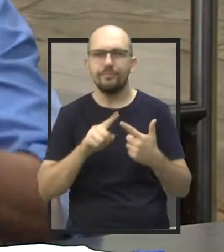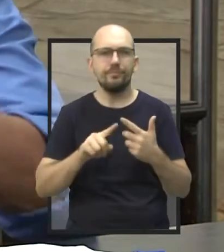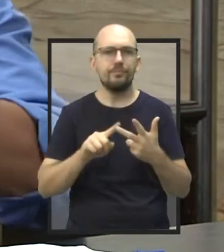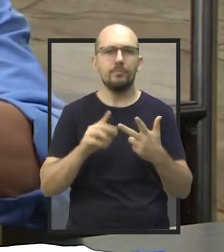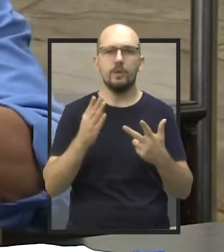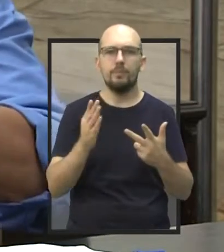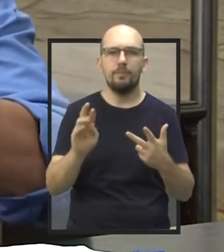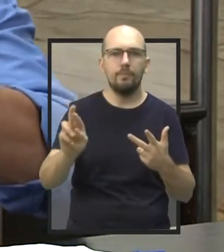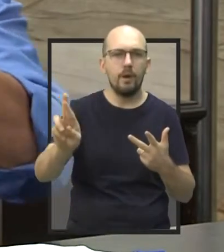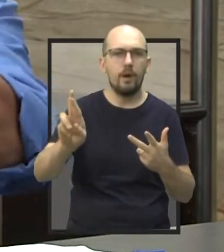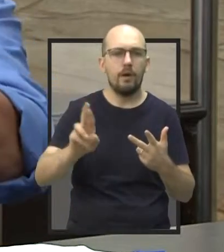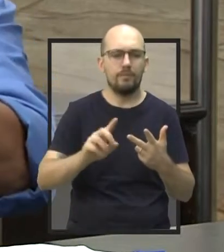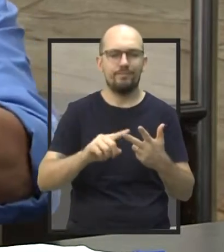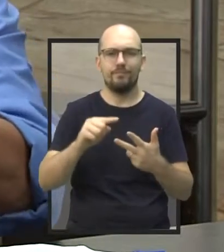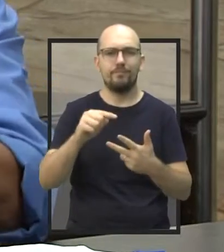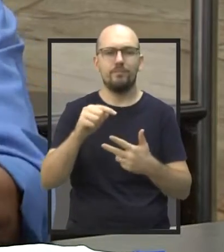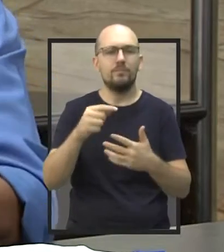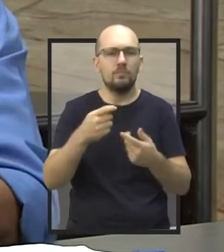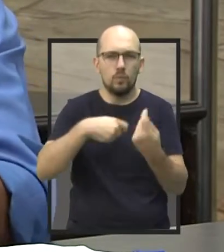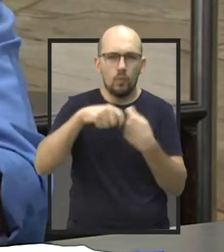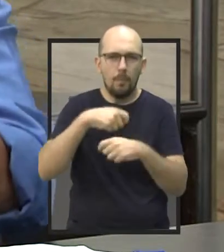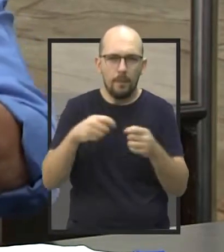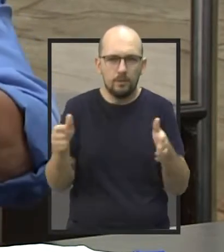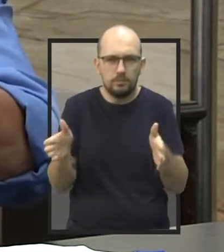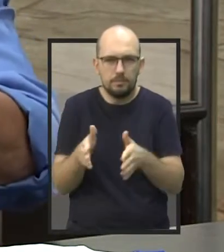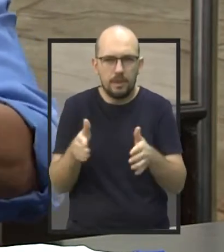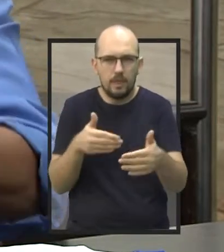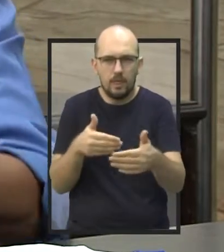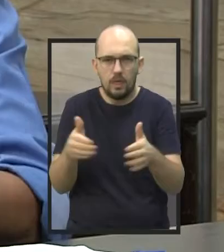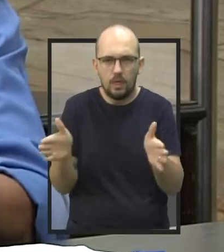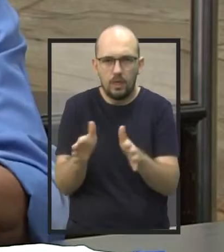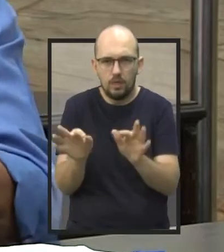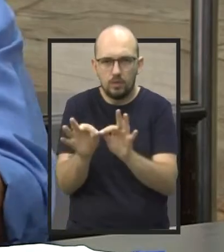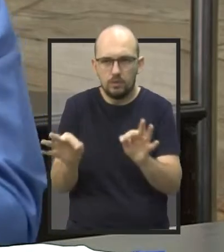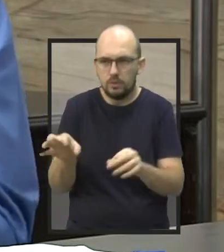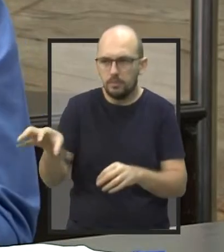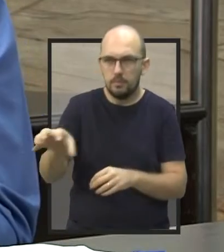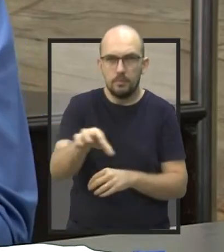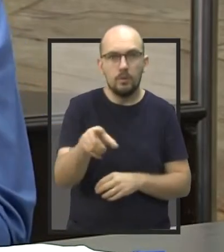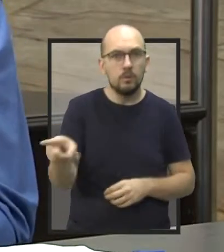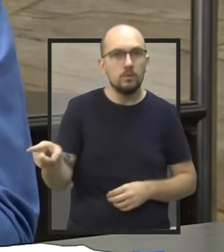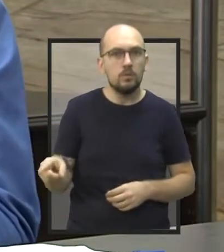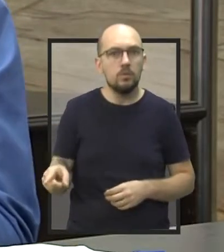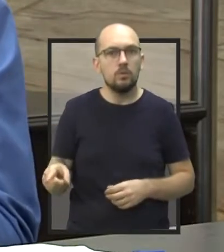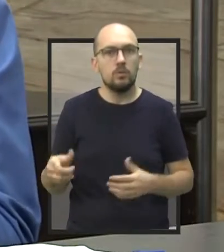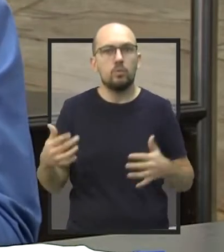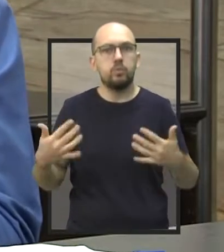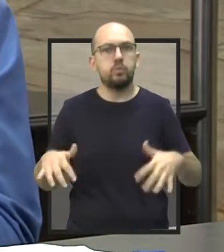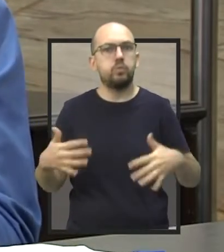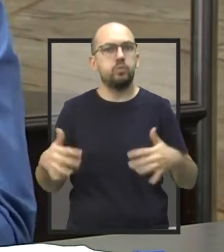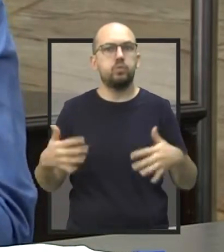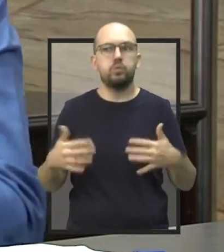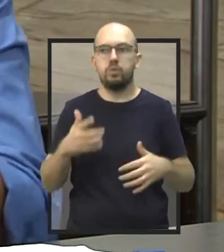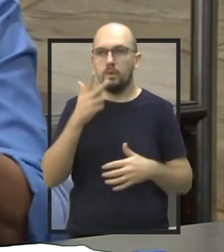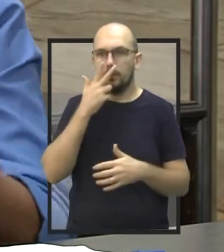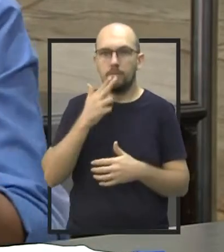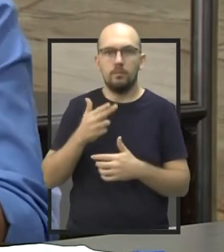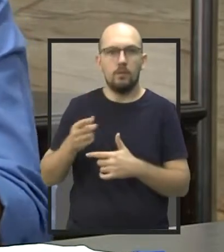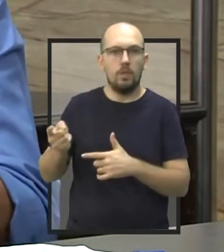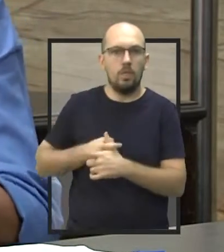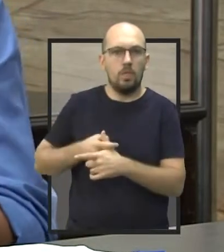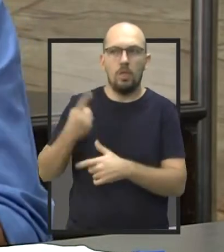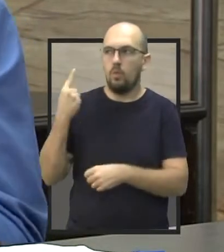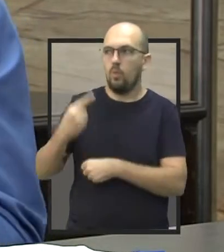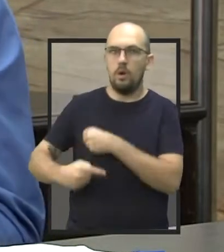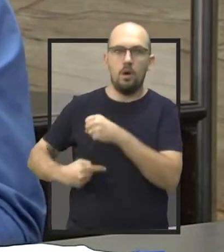sabe, os pequenos comércios, os pequenos comerciantes, eles estão pagando uma dívida já há mais de um ano